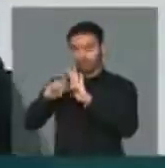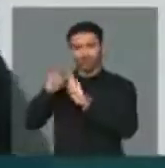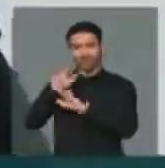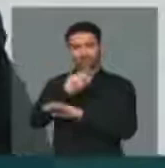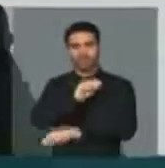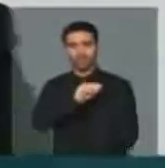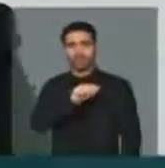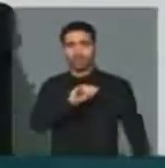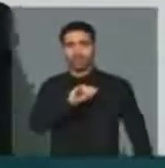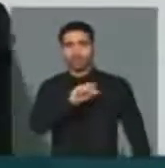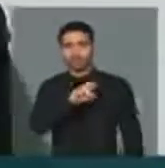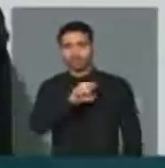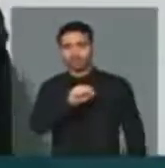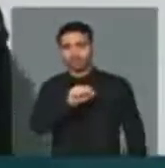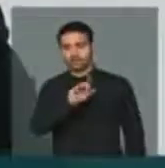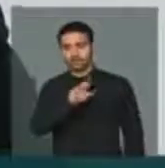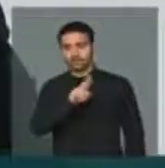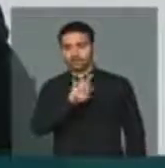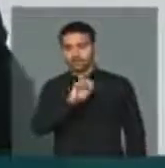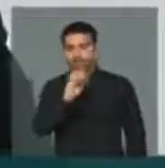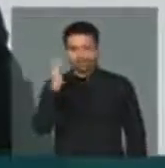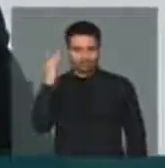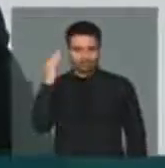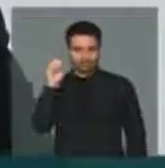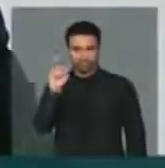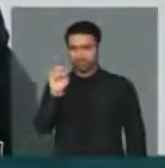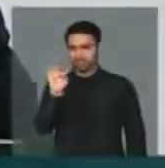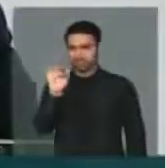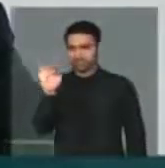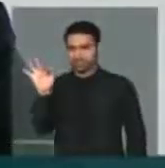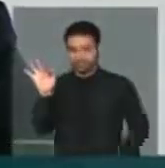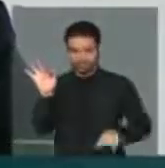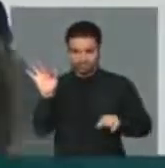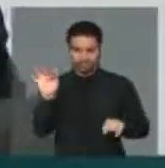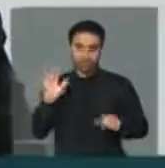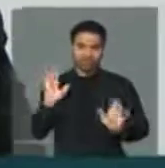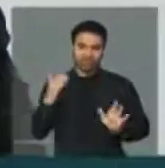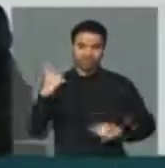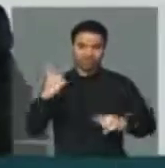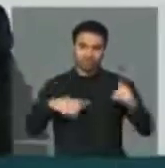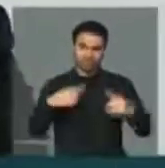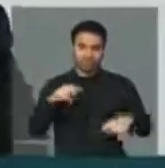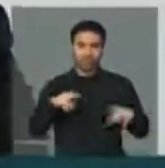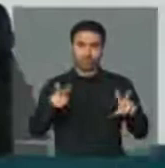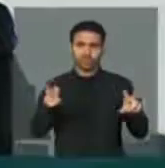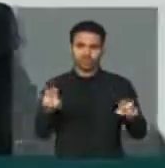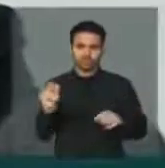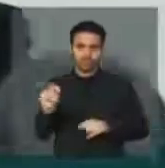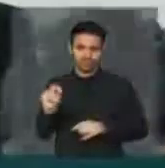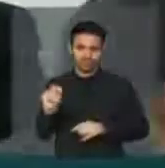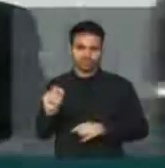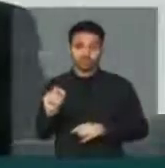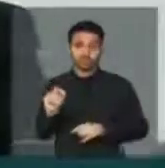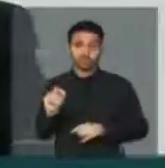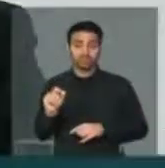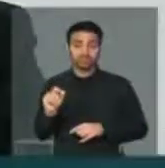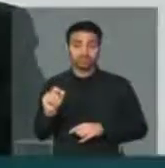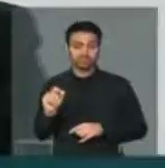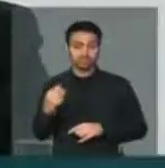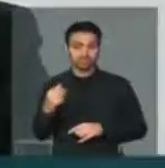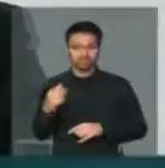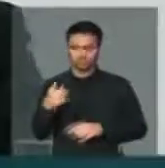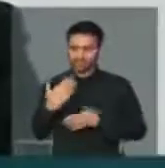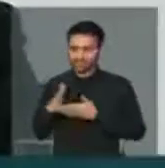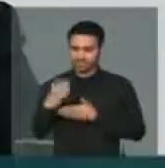no julgamento do STF, que sepultou esse assunto, naquela época, não deveria se chamar cláusula de